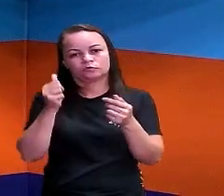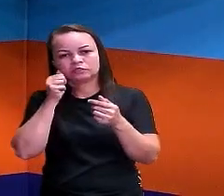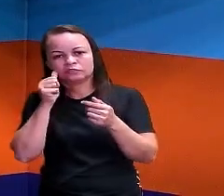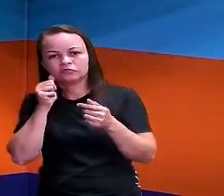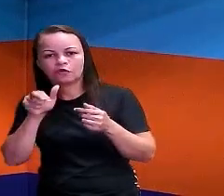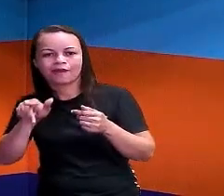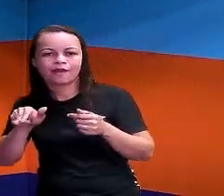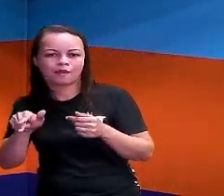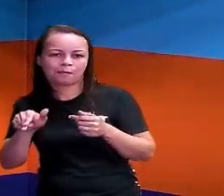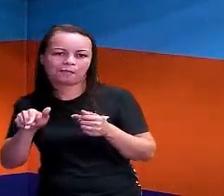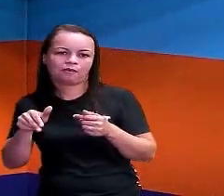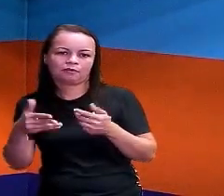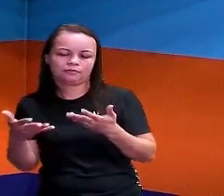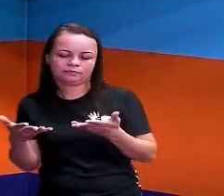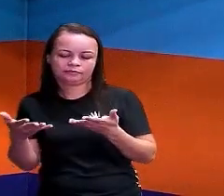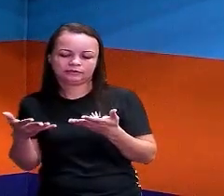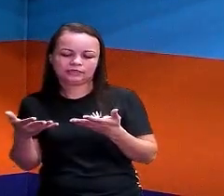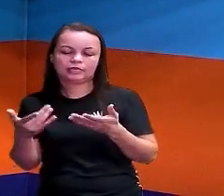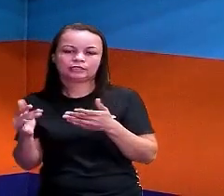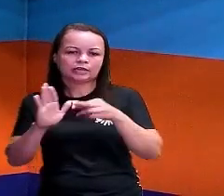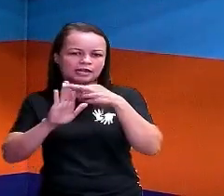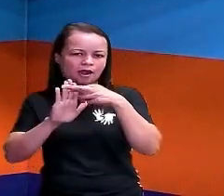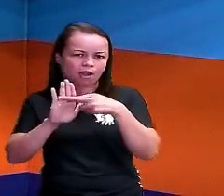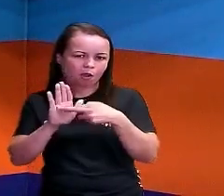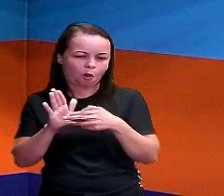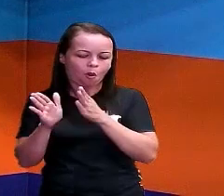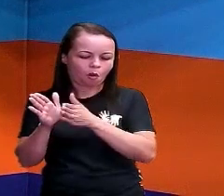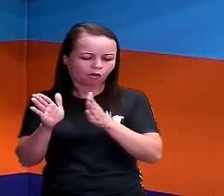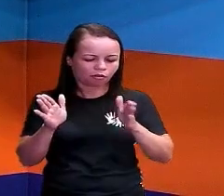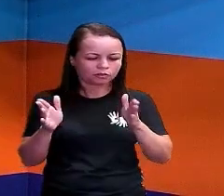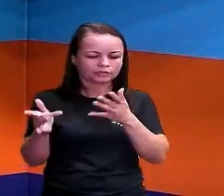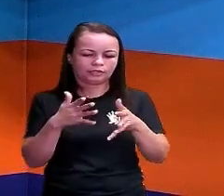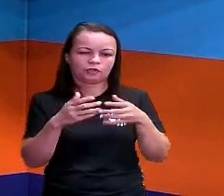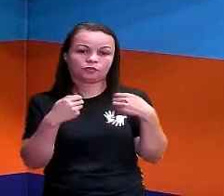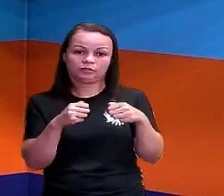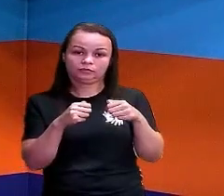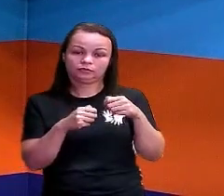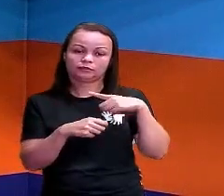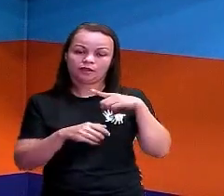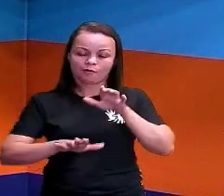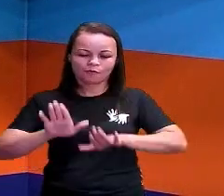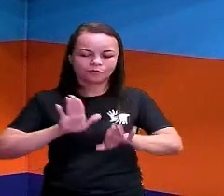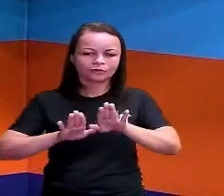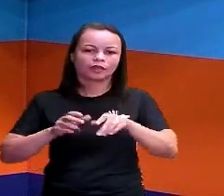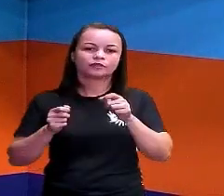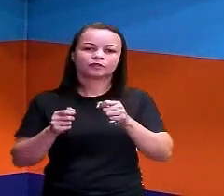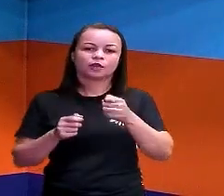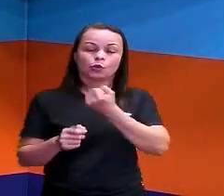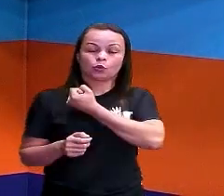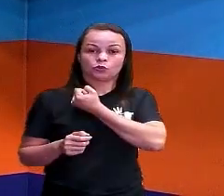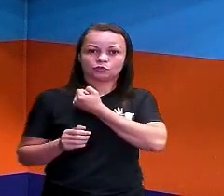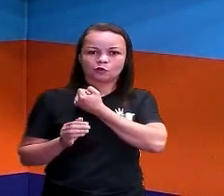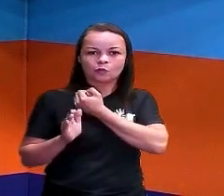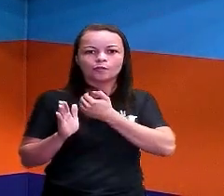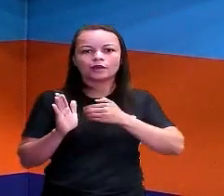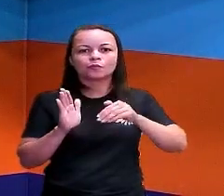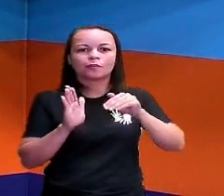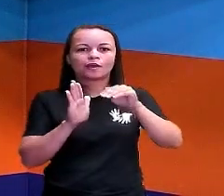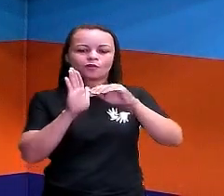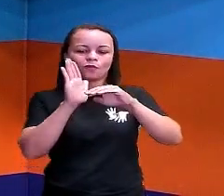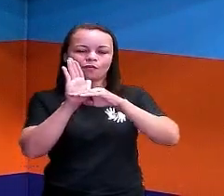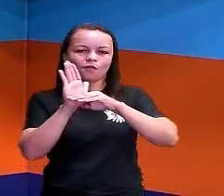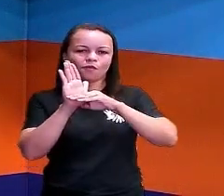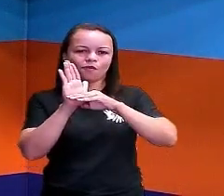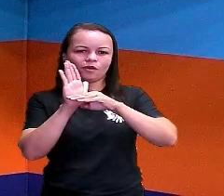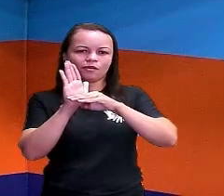Porque na hora da operação dos números naturais, eu tenho que ter o cuidado do número maior ser o minuendo